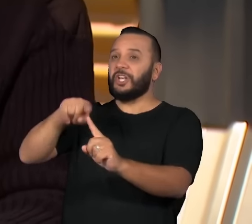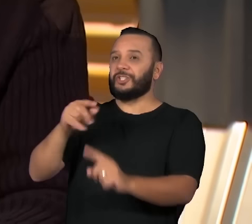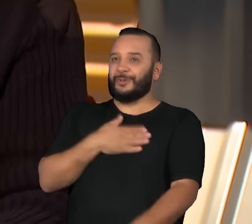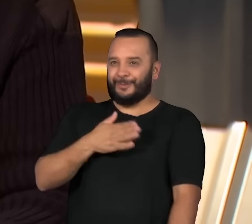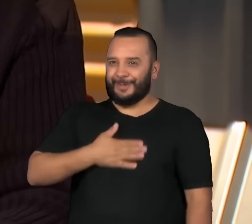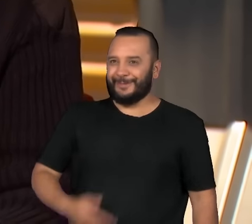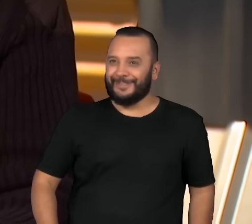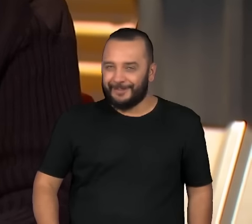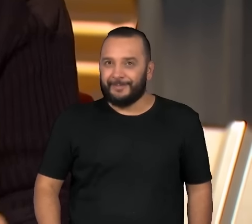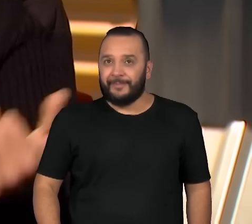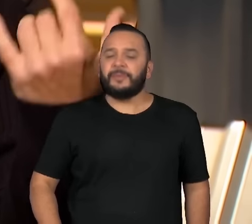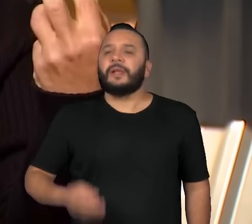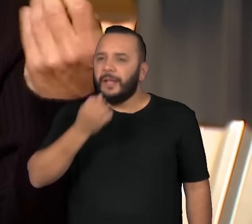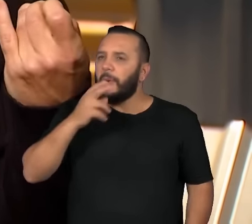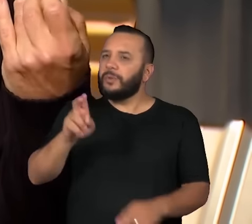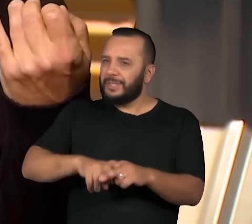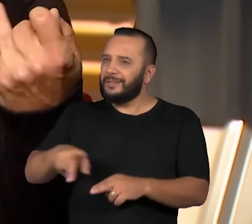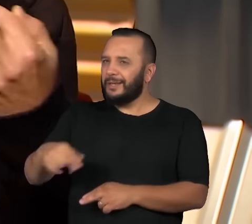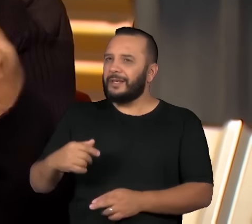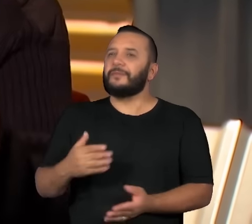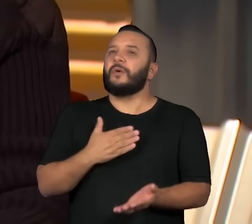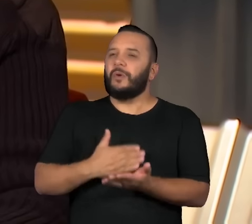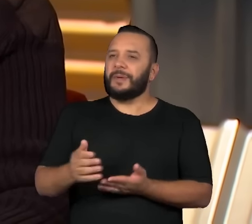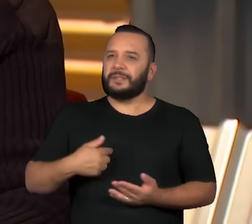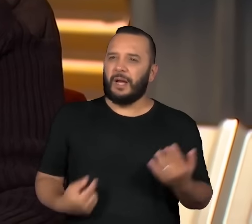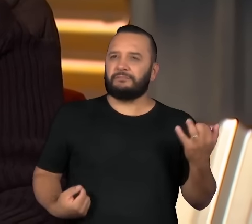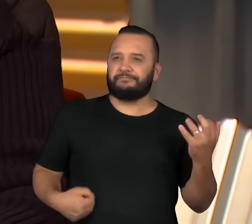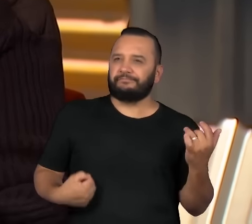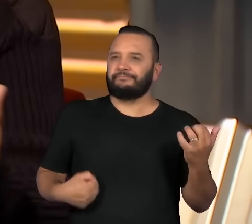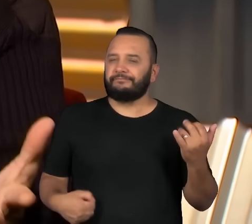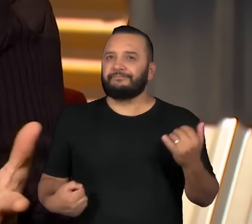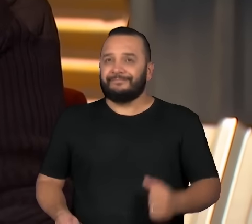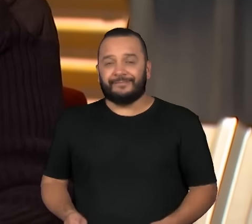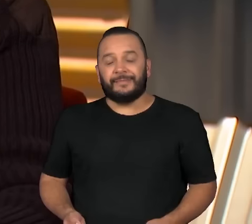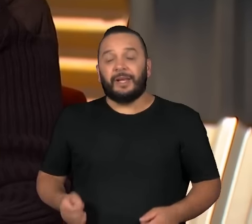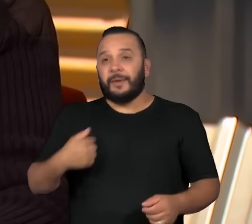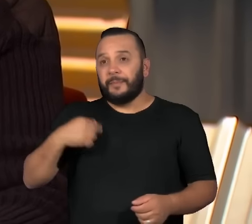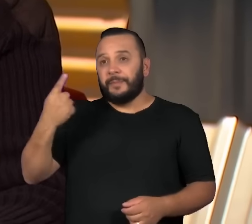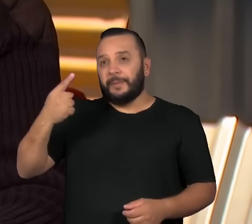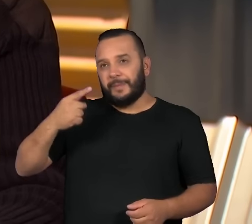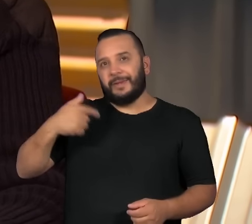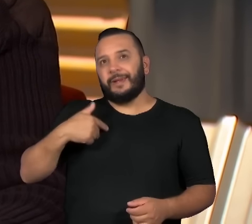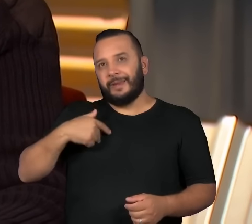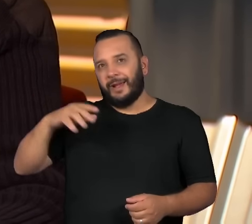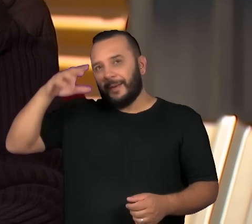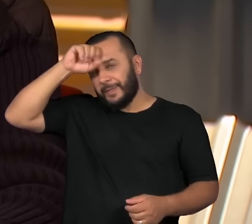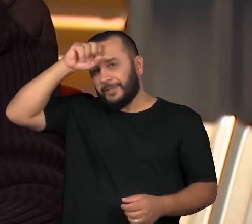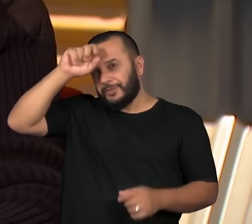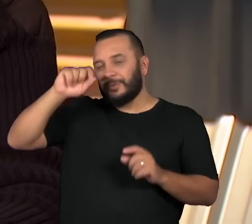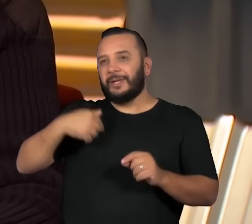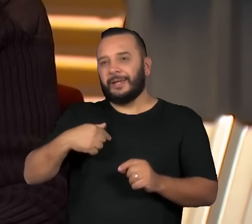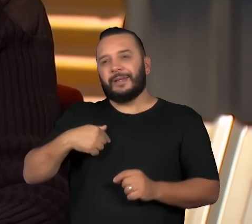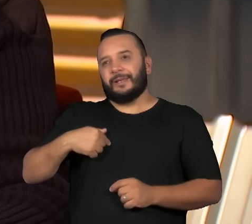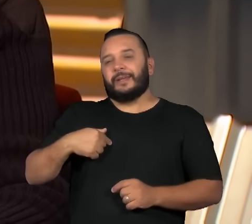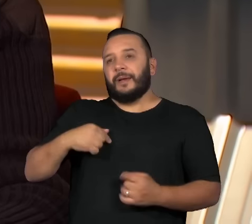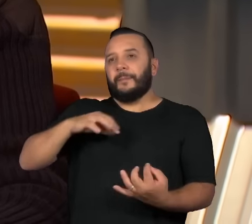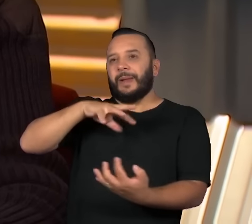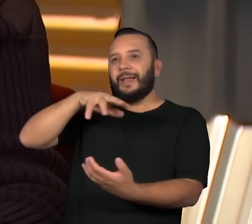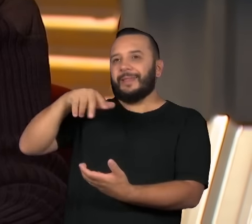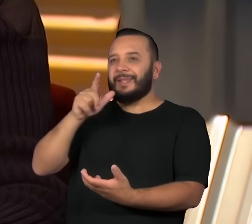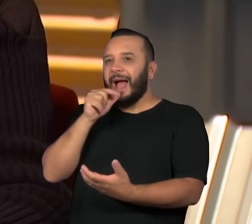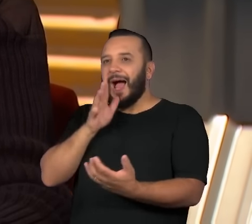né? Mas ela falou, tá bom, senta aí, vamos começar com Mi maior, não sei o quê. Primeira música que eu aprendi foi Planeta Água, do Guilherme Arantes. Ah, sim.